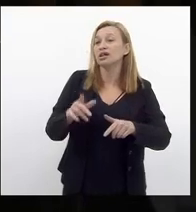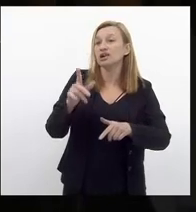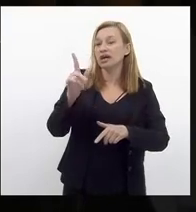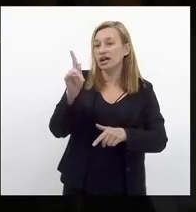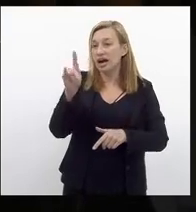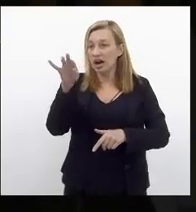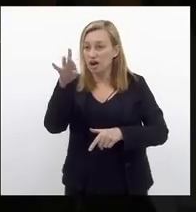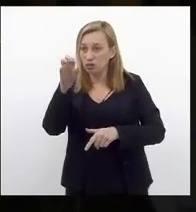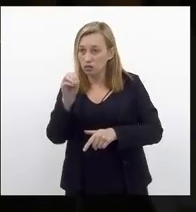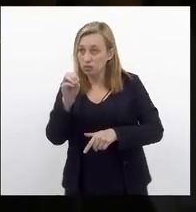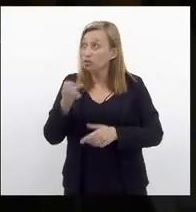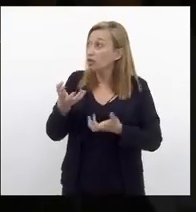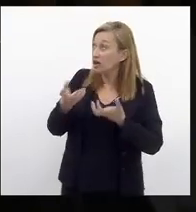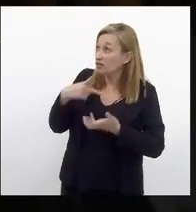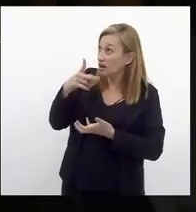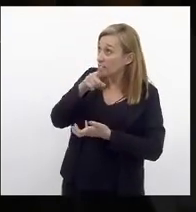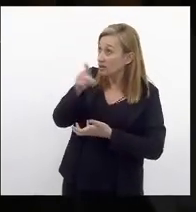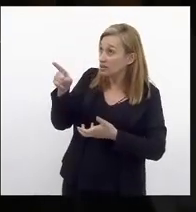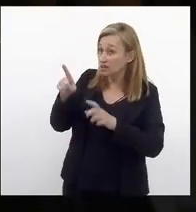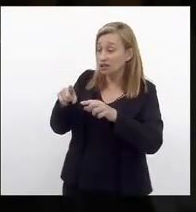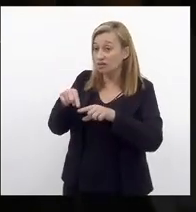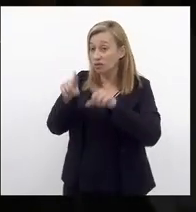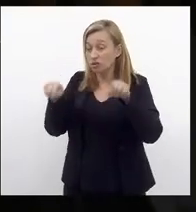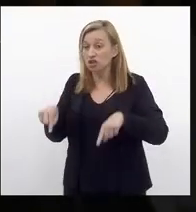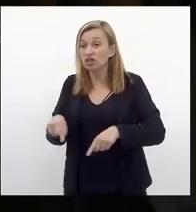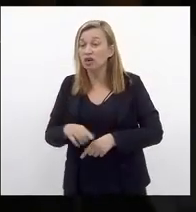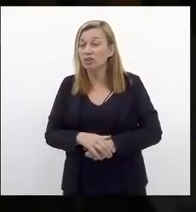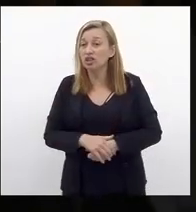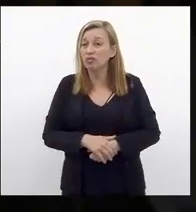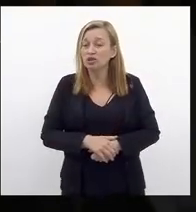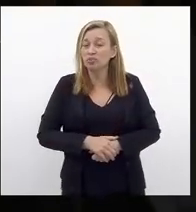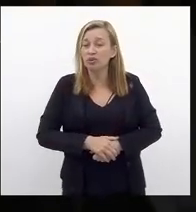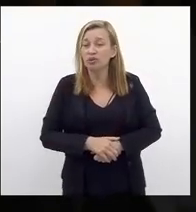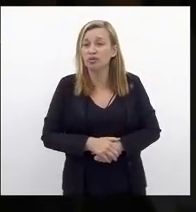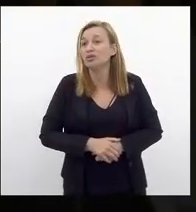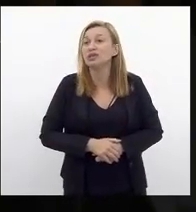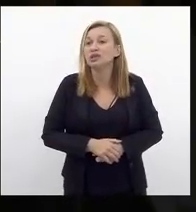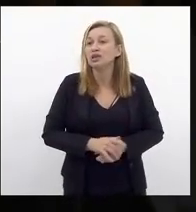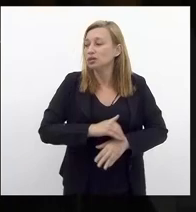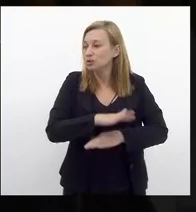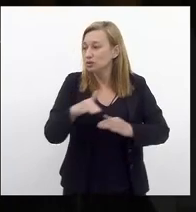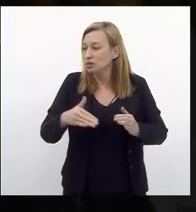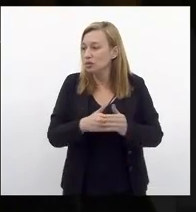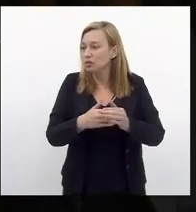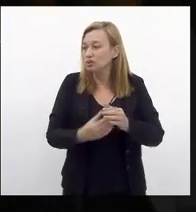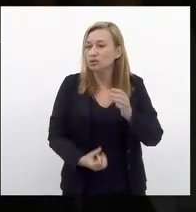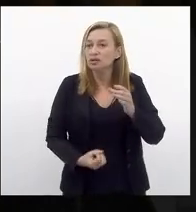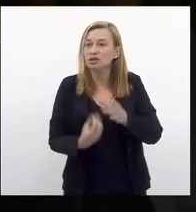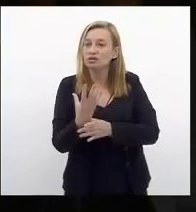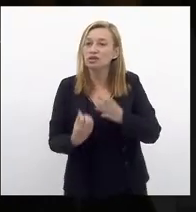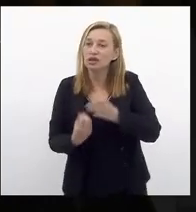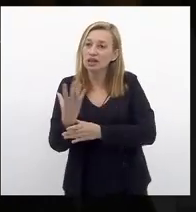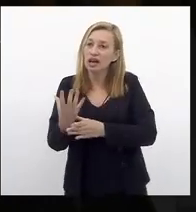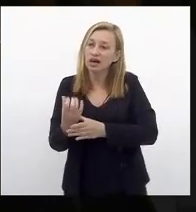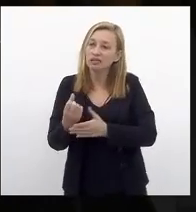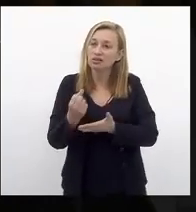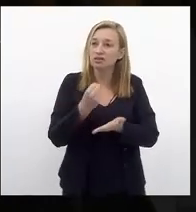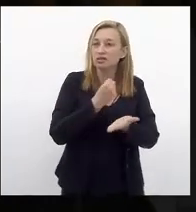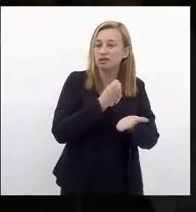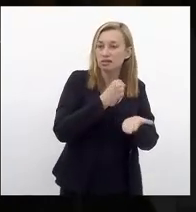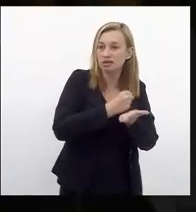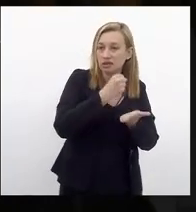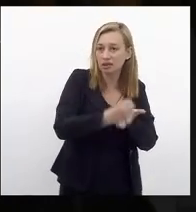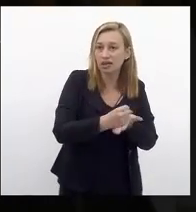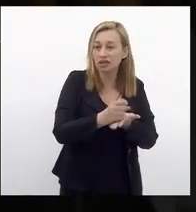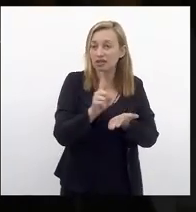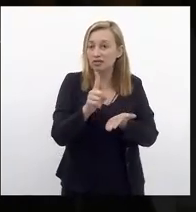e aí eu quero dizer para você e servidores todos esses carros que foram criados que ele diz que não